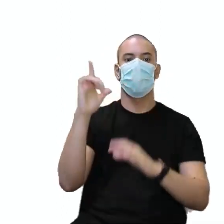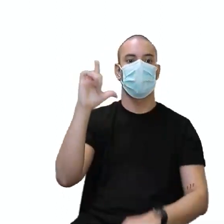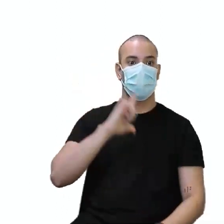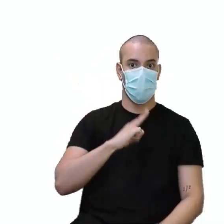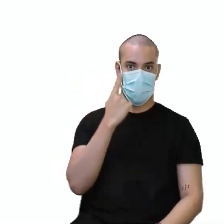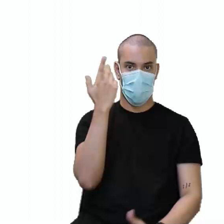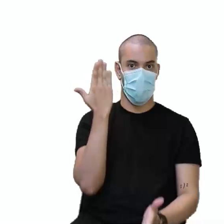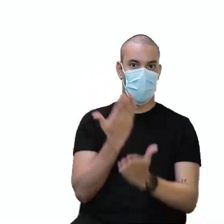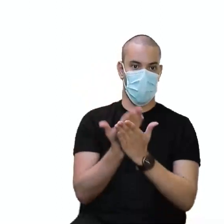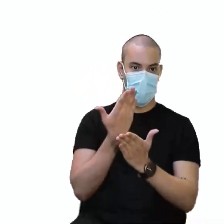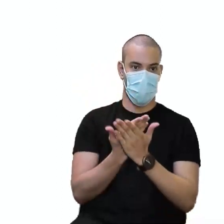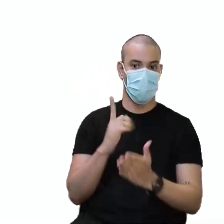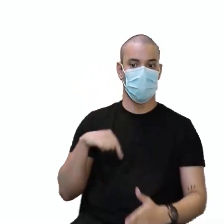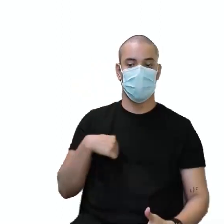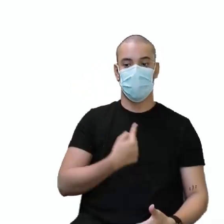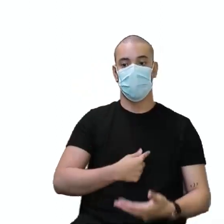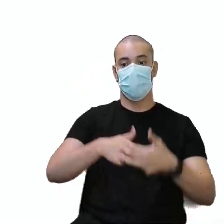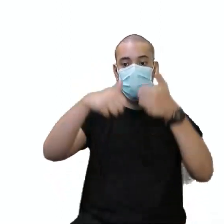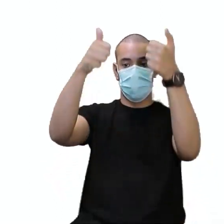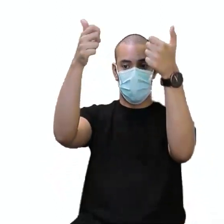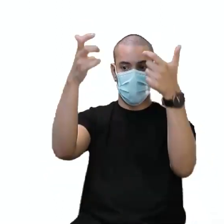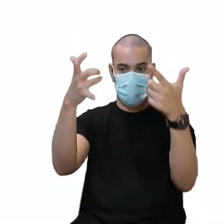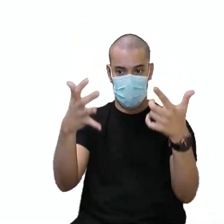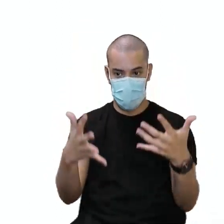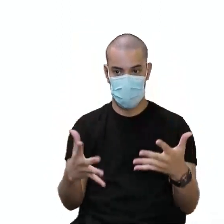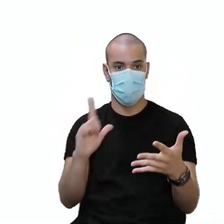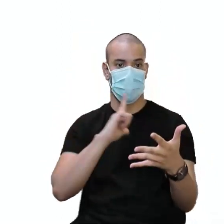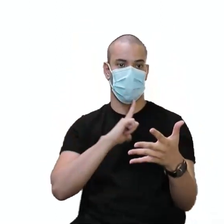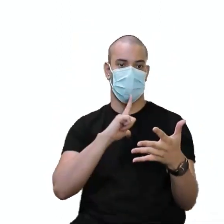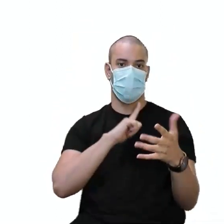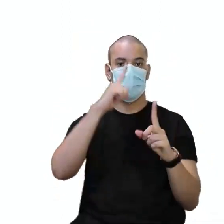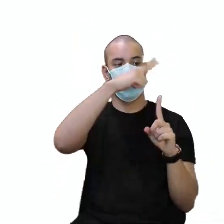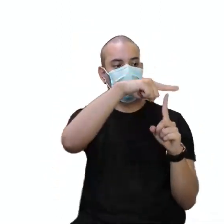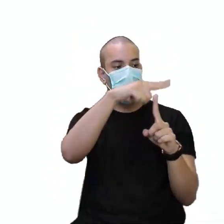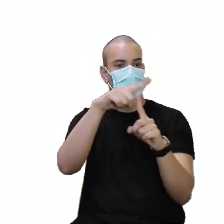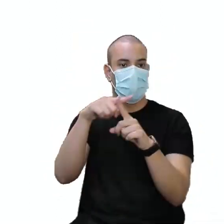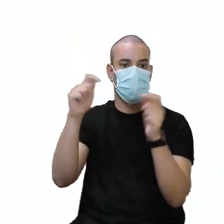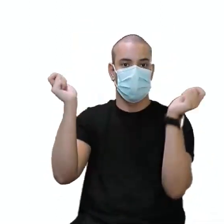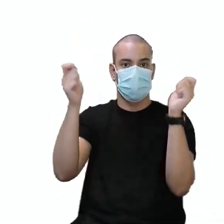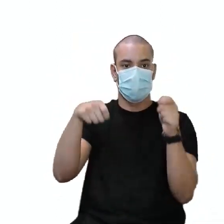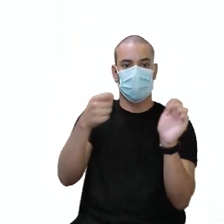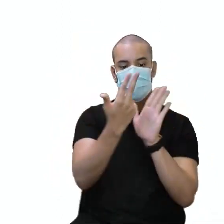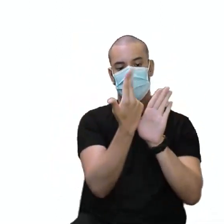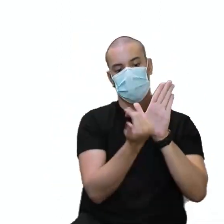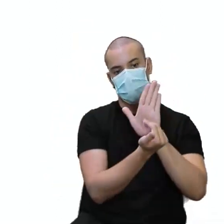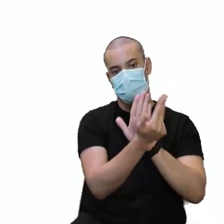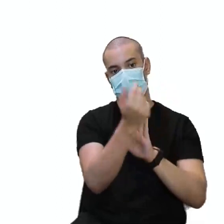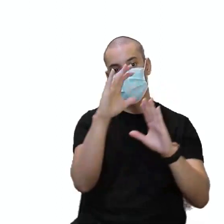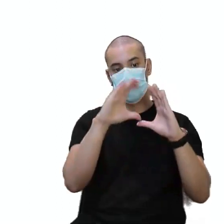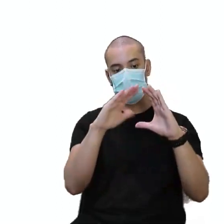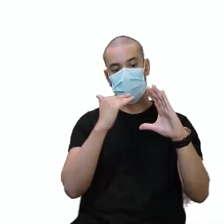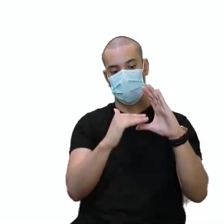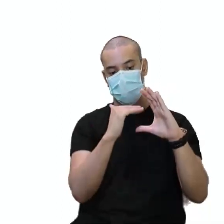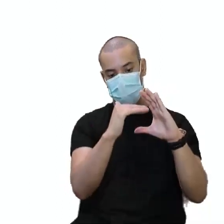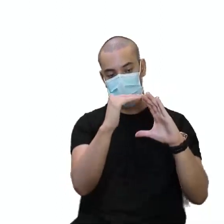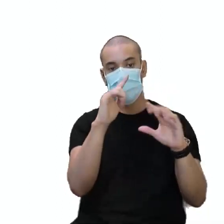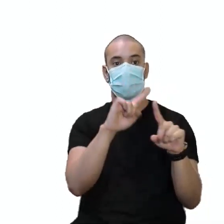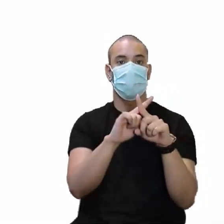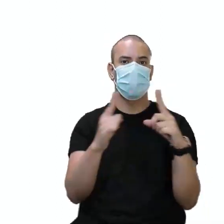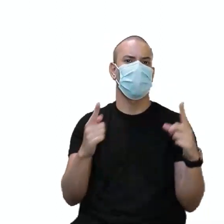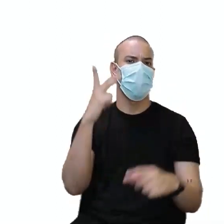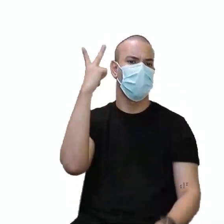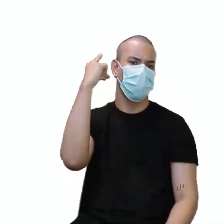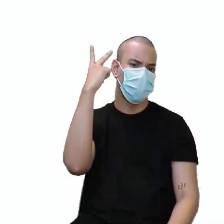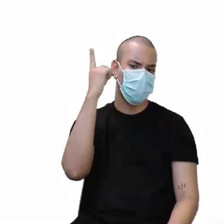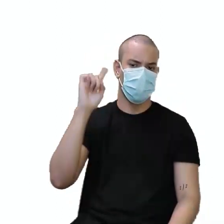aula onde a gente vai ver que existem formas de representações diferentes de pirâmide. Mas o mais comum é aquele que